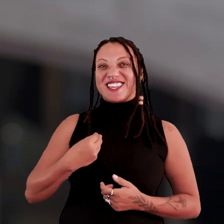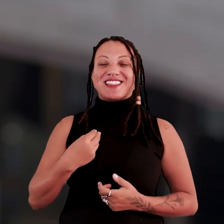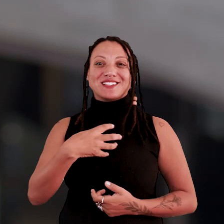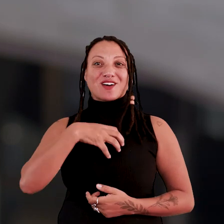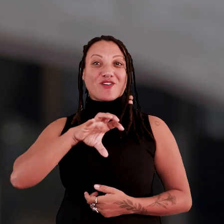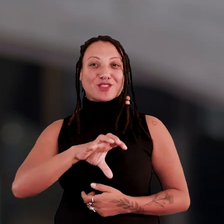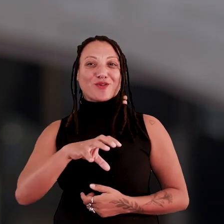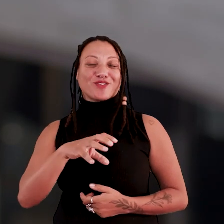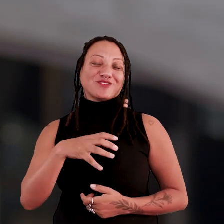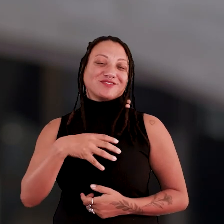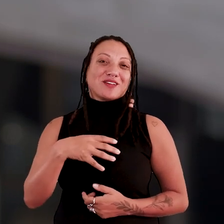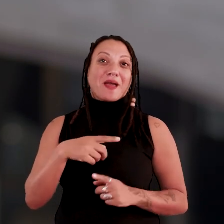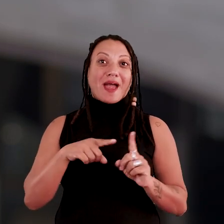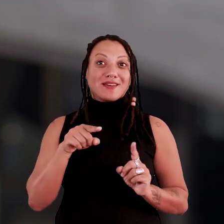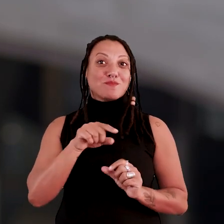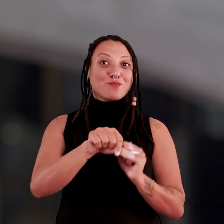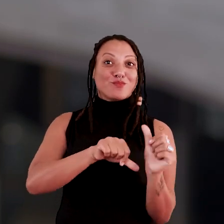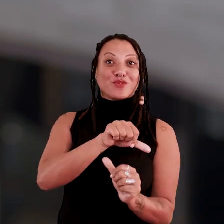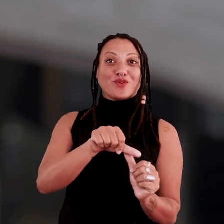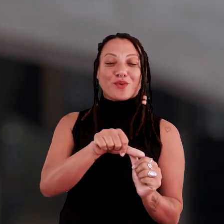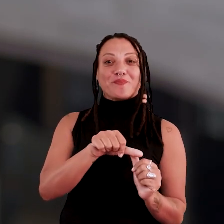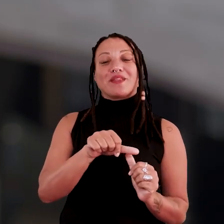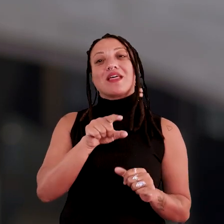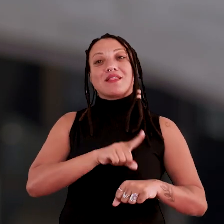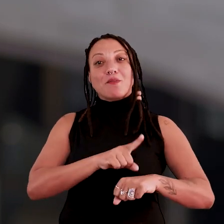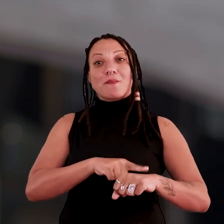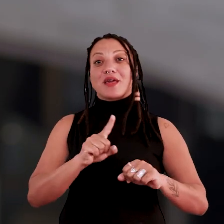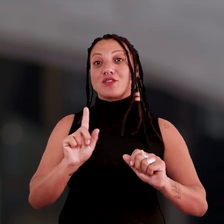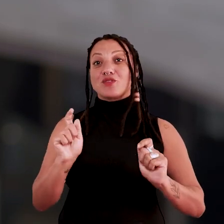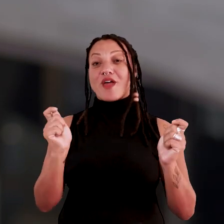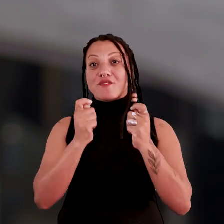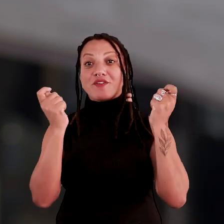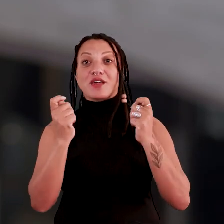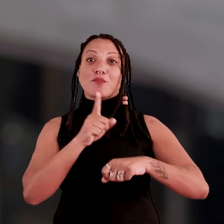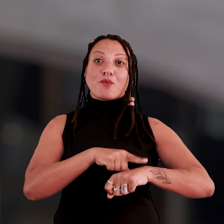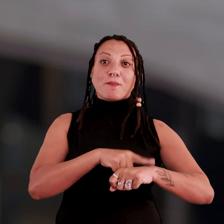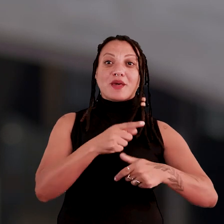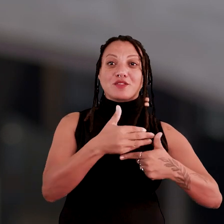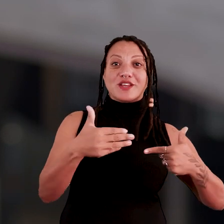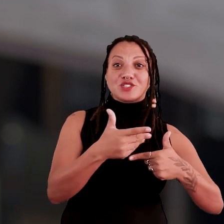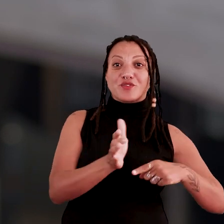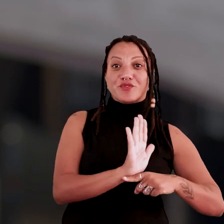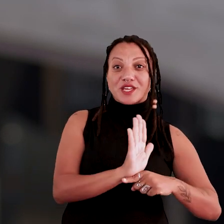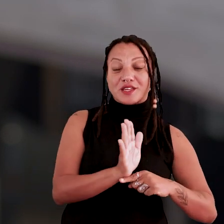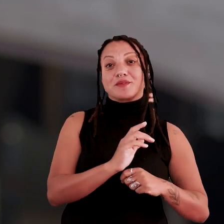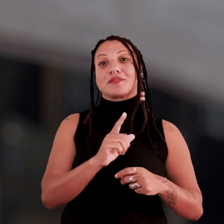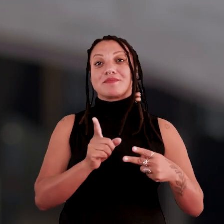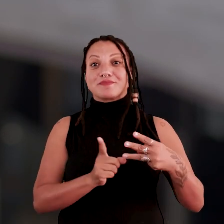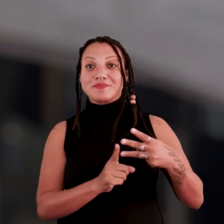evento, ora é locação de Netflix, na experiência de Santo, que é uma produção